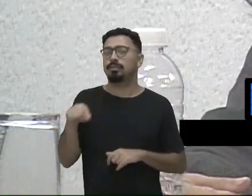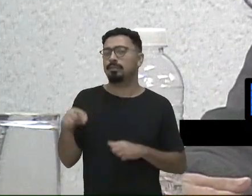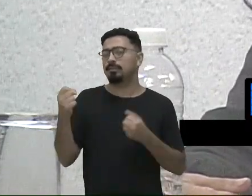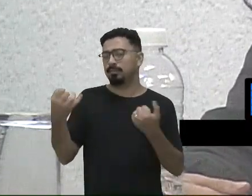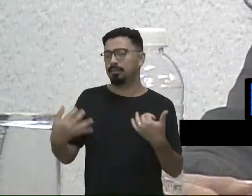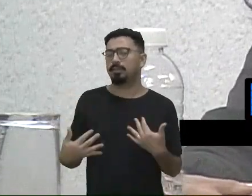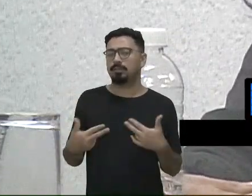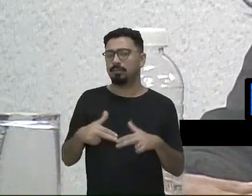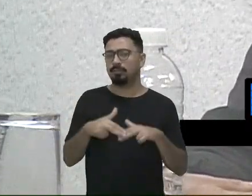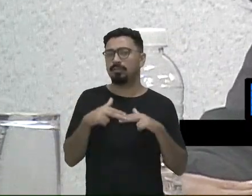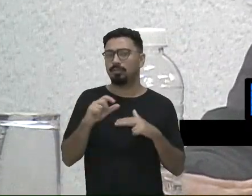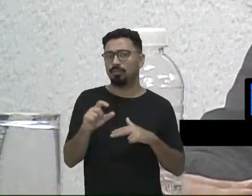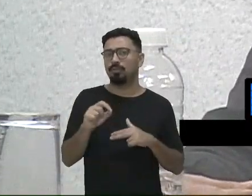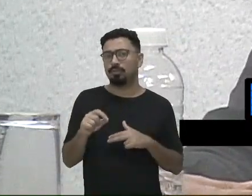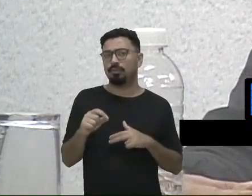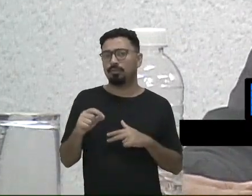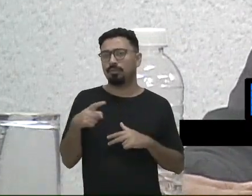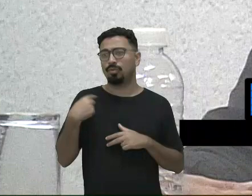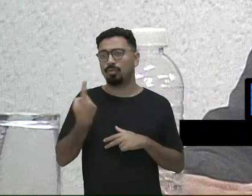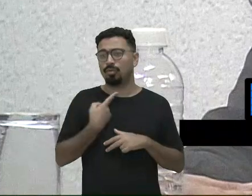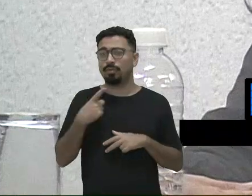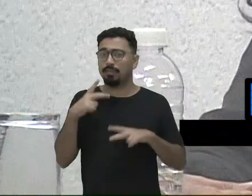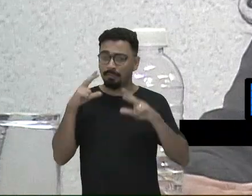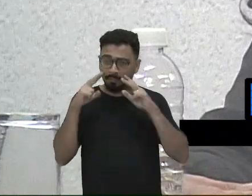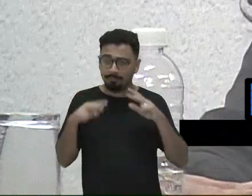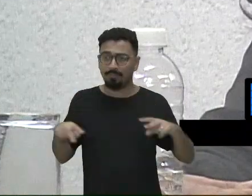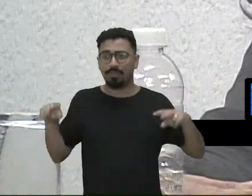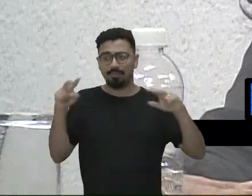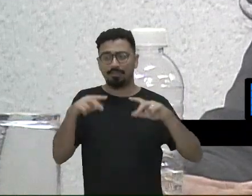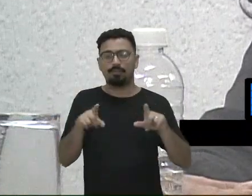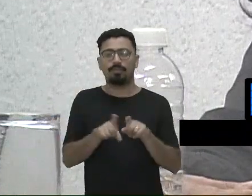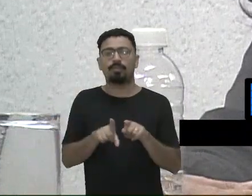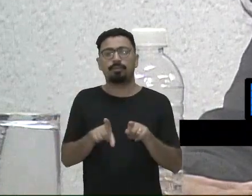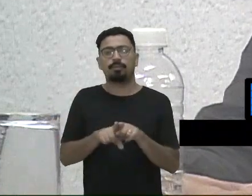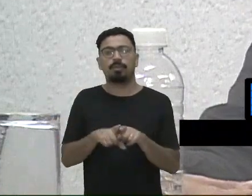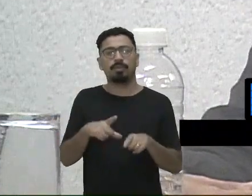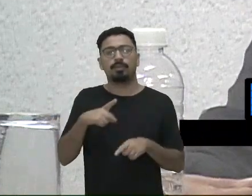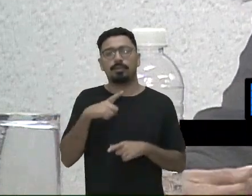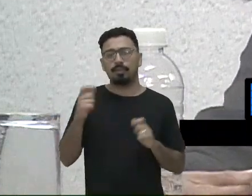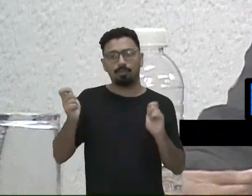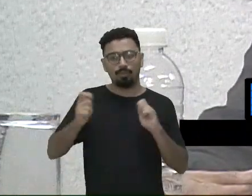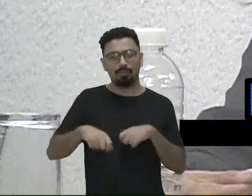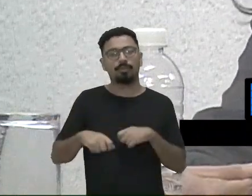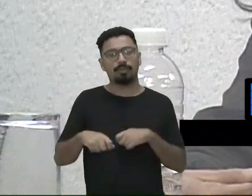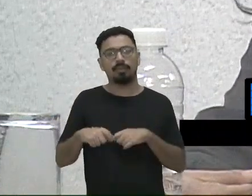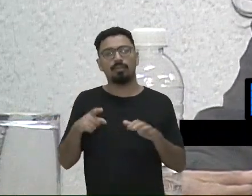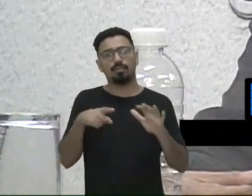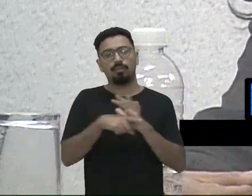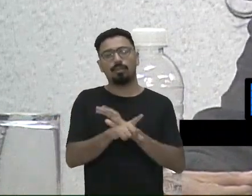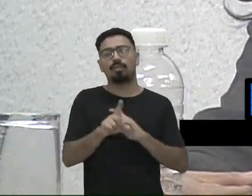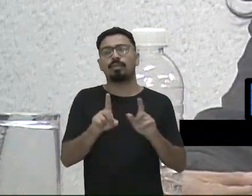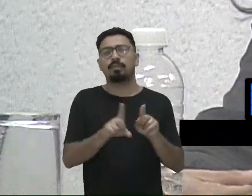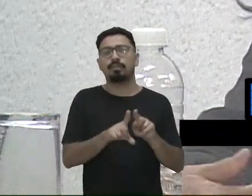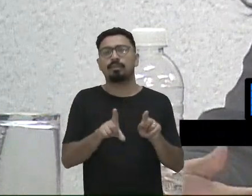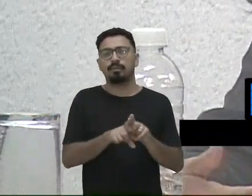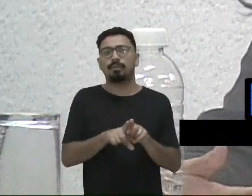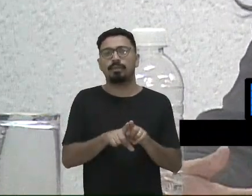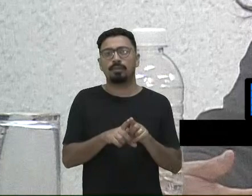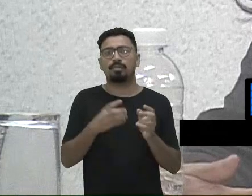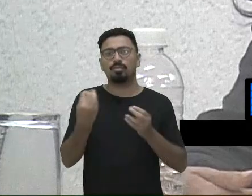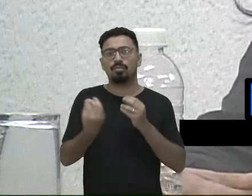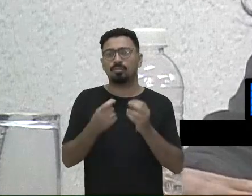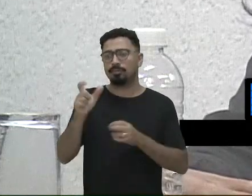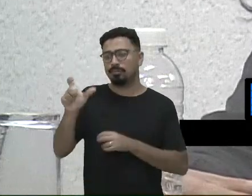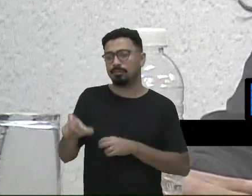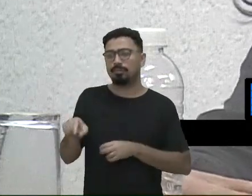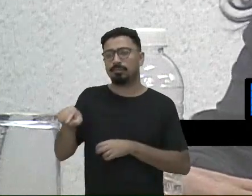né? Porque a gente tem aí visivelmente e a gente tem também a possibilidade de perguntar como a pessoa quer ser tratada.